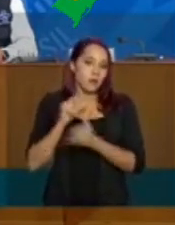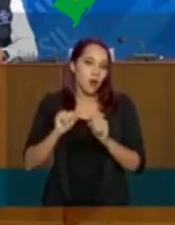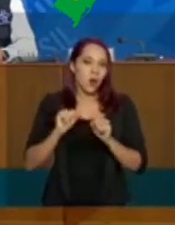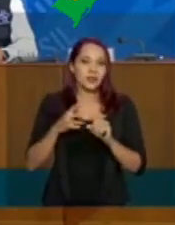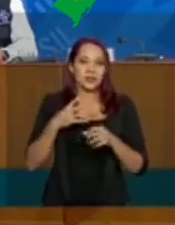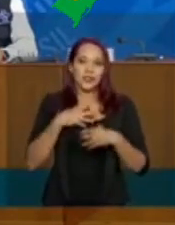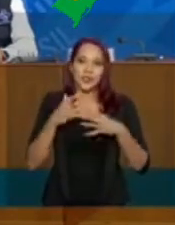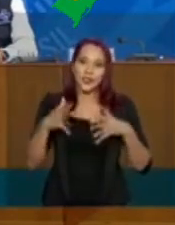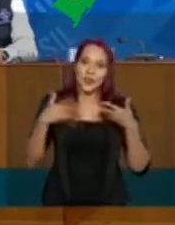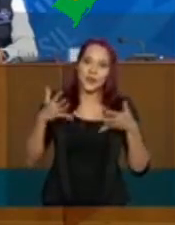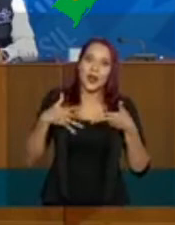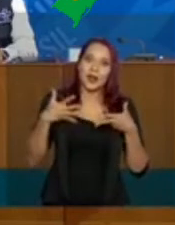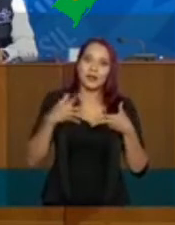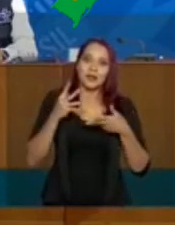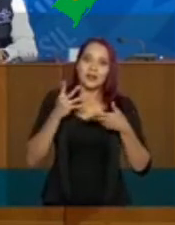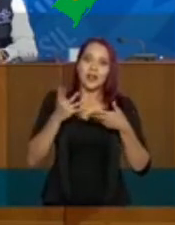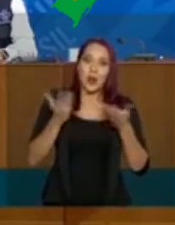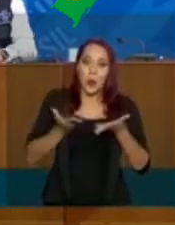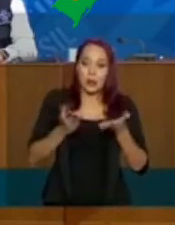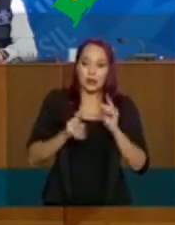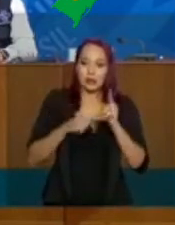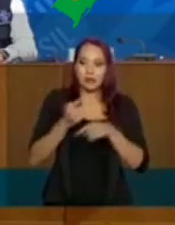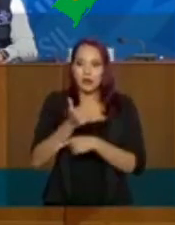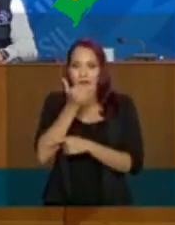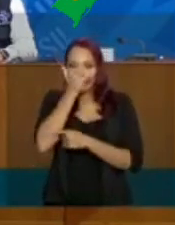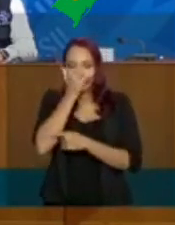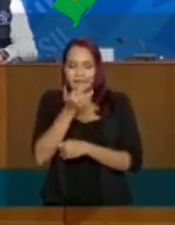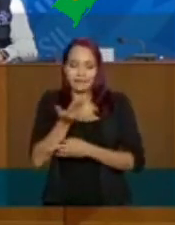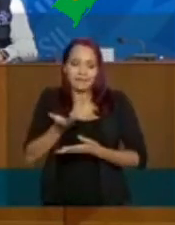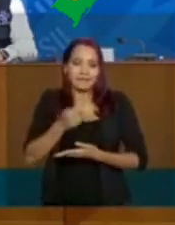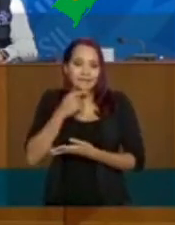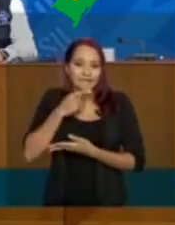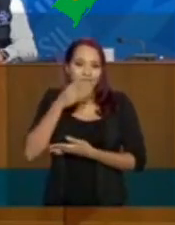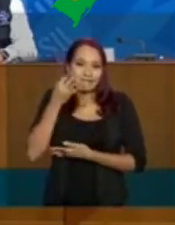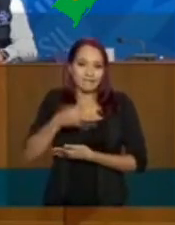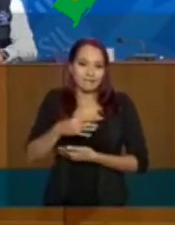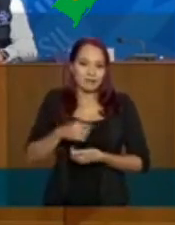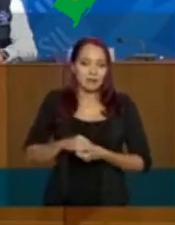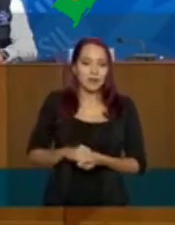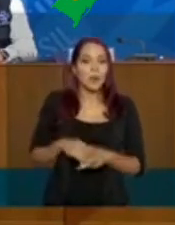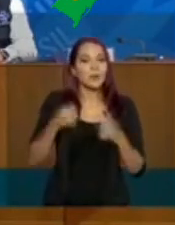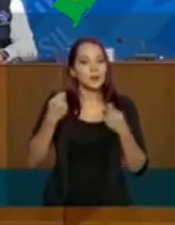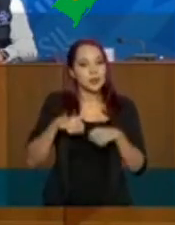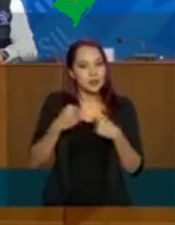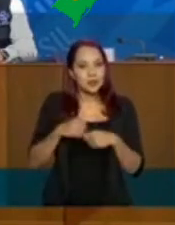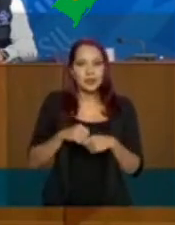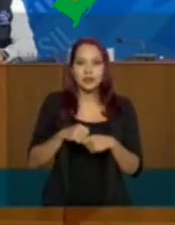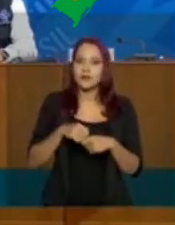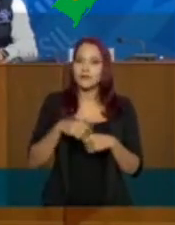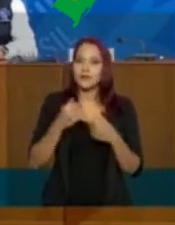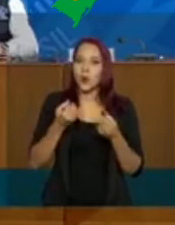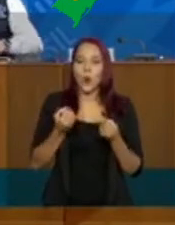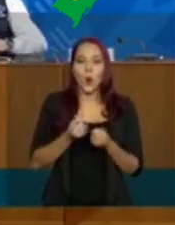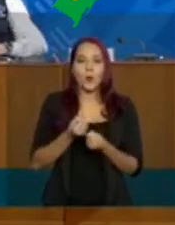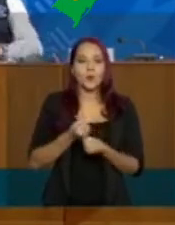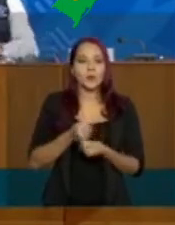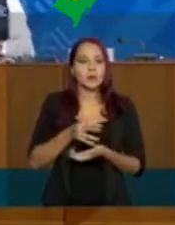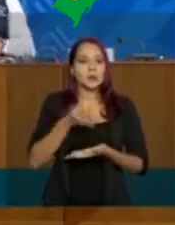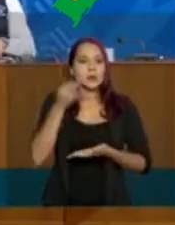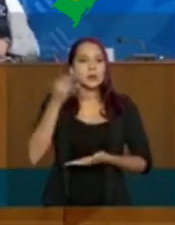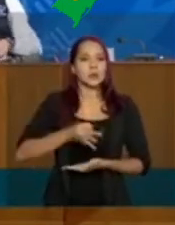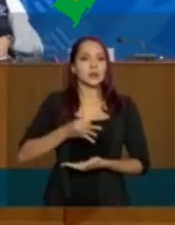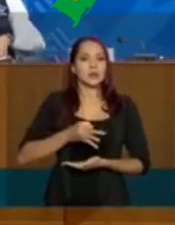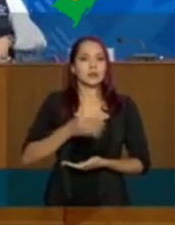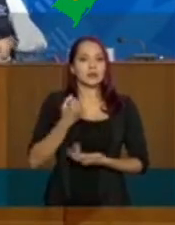animar muito no começo e frustrar no final. A gente precisa sempre ser muito gelado, muito frio quando a